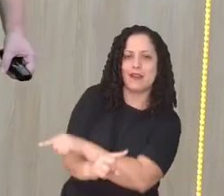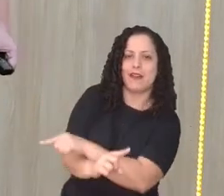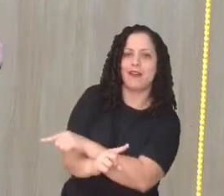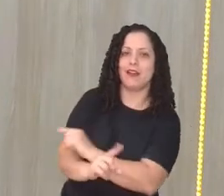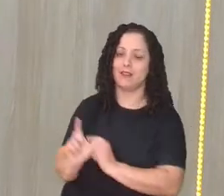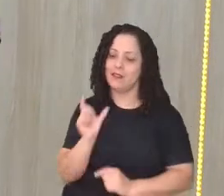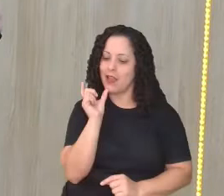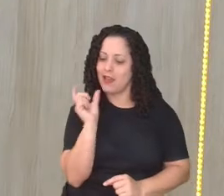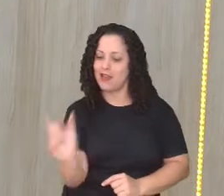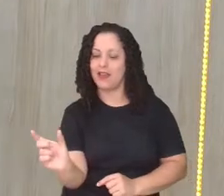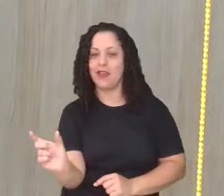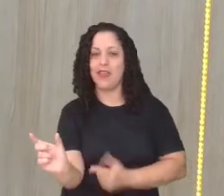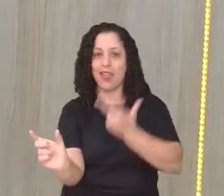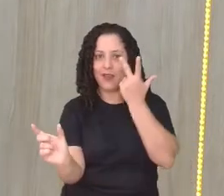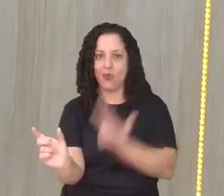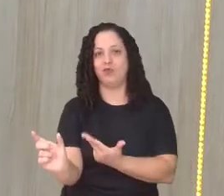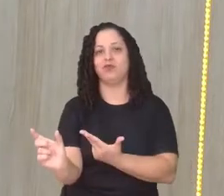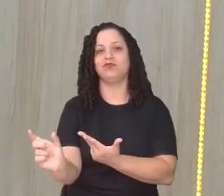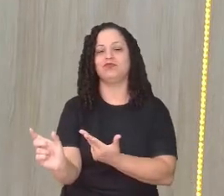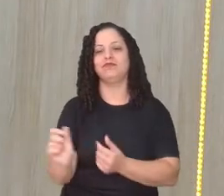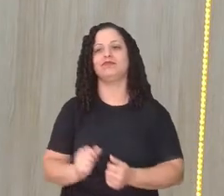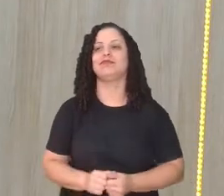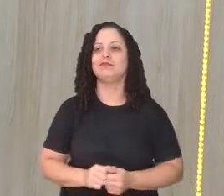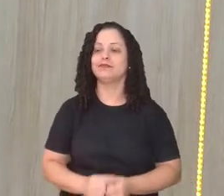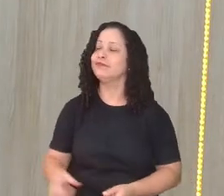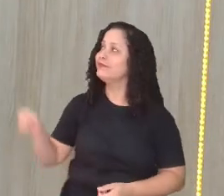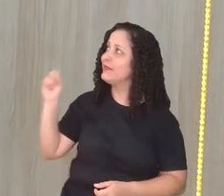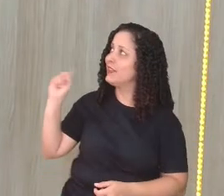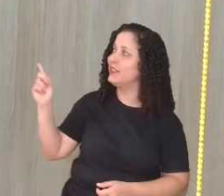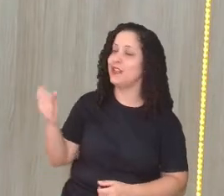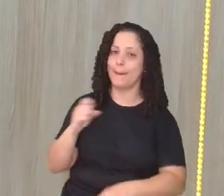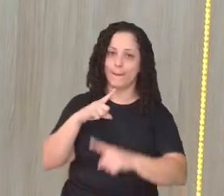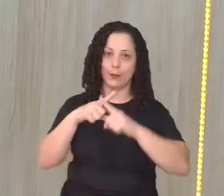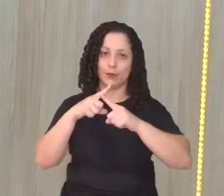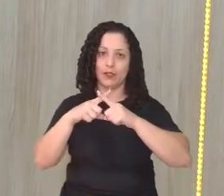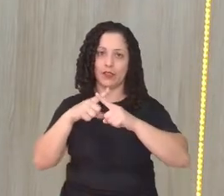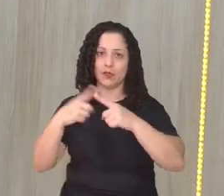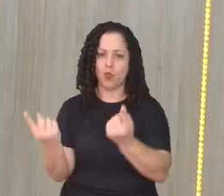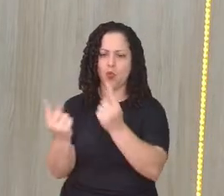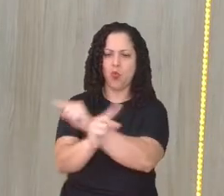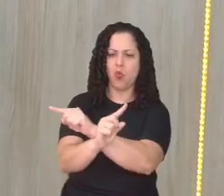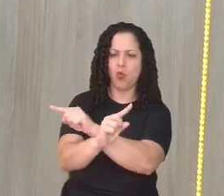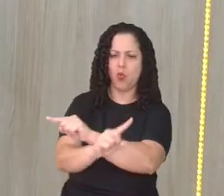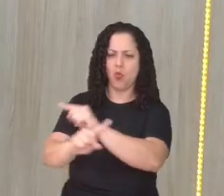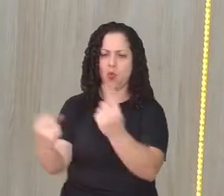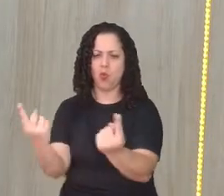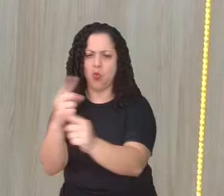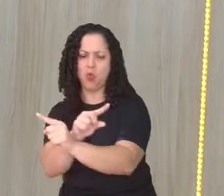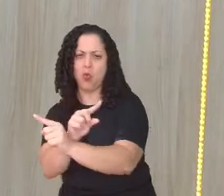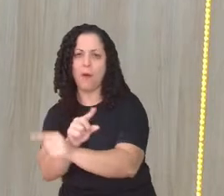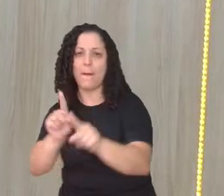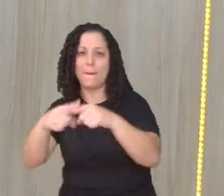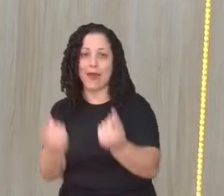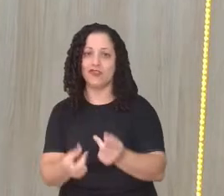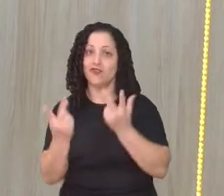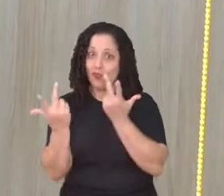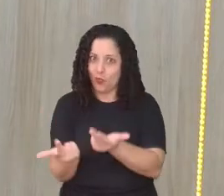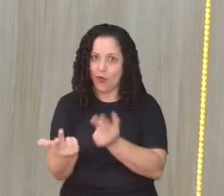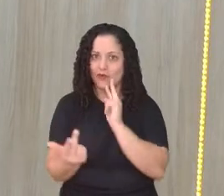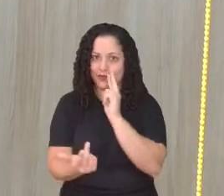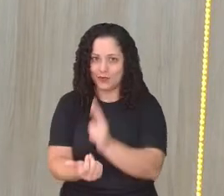e não altera o resultado. Aqui, no caso, a multiplicação. A soma também tem comutatividade, mas vamos para